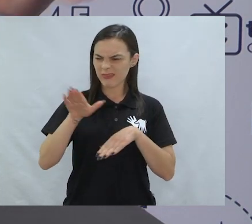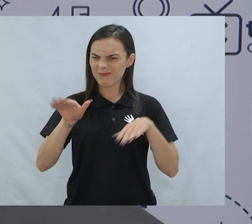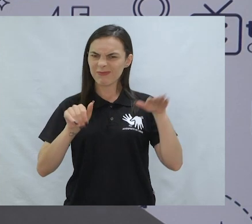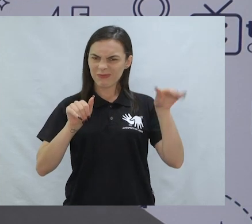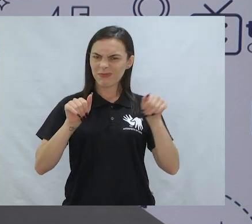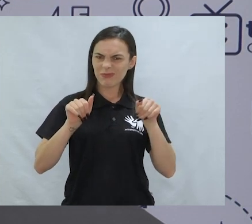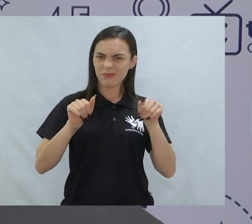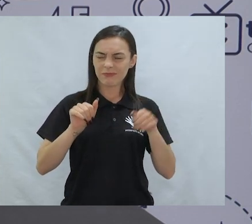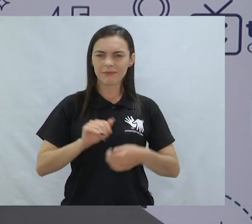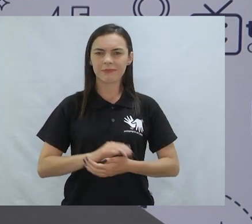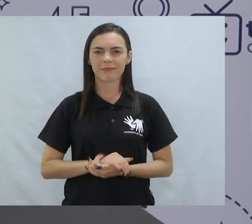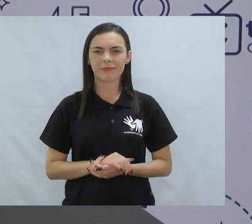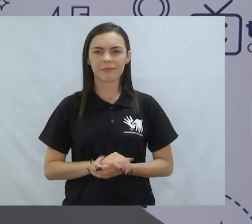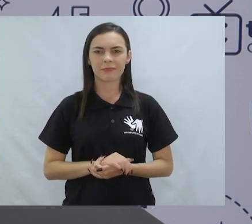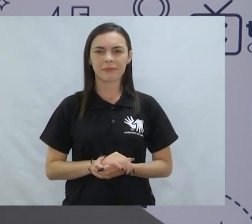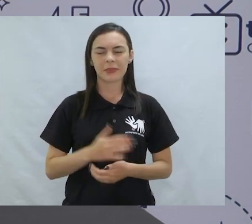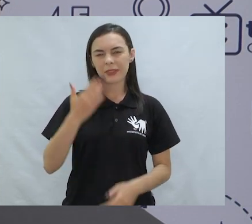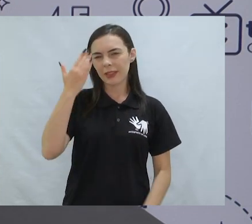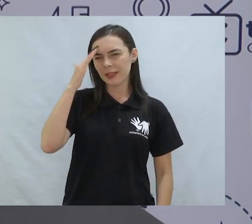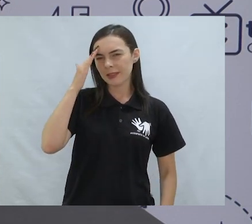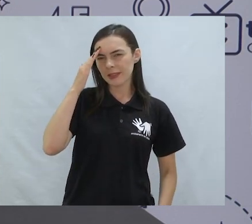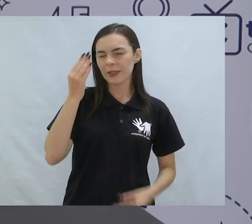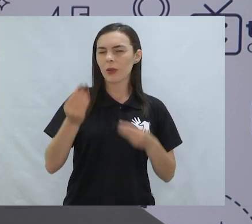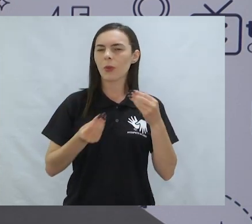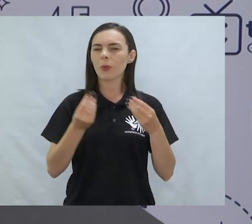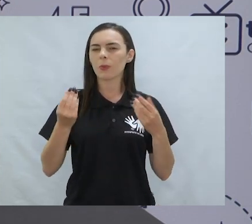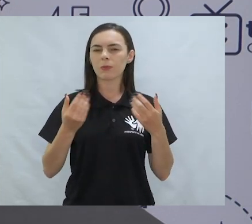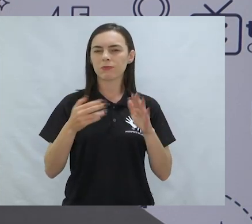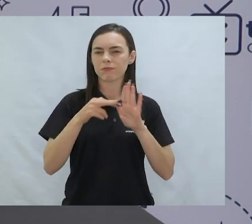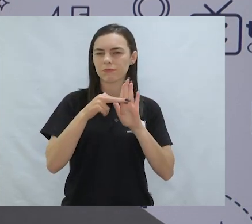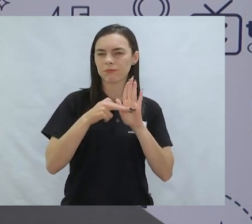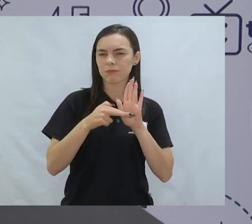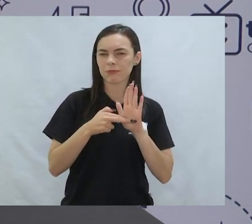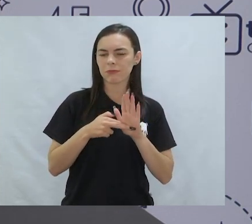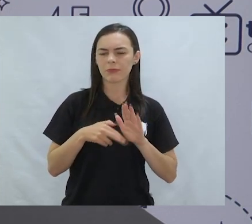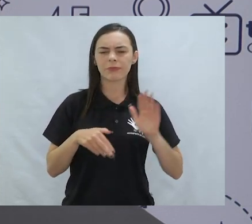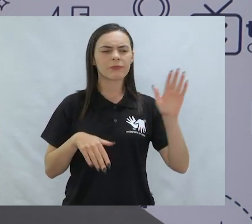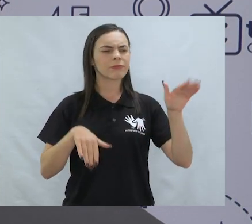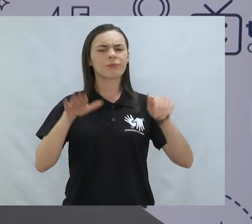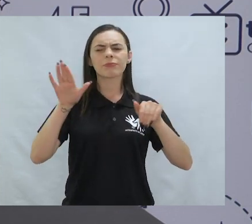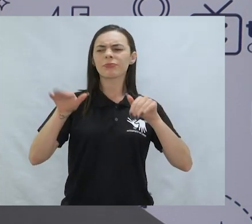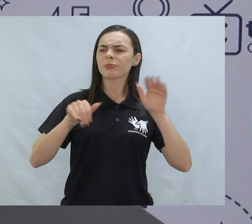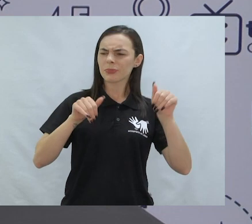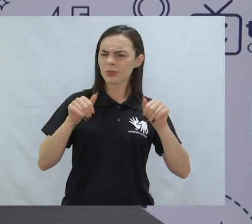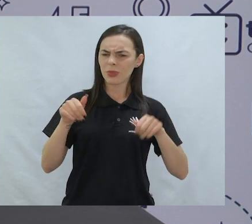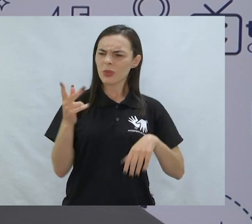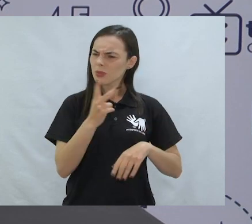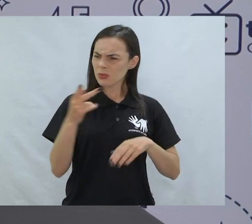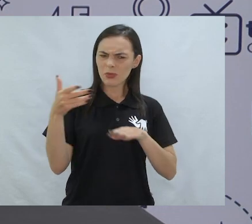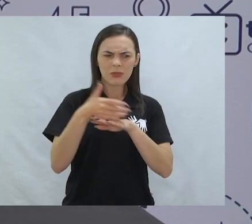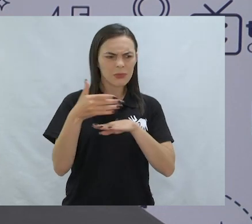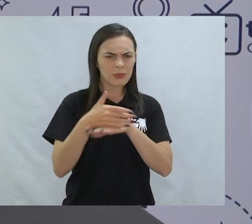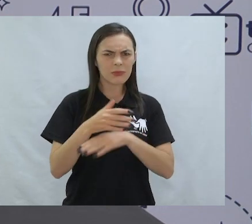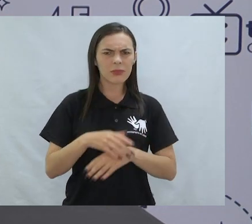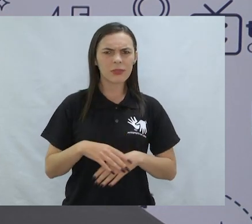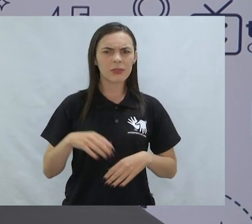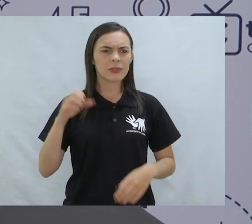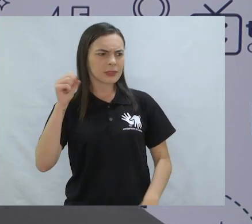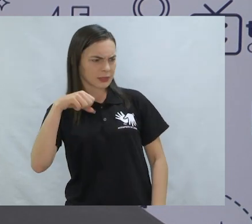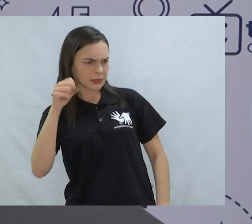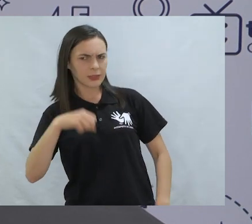Isa, já que eles estão hoje na nossa aula, para a gente entender bem certinho como é que faz. Max e Isa, vocês vão